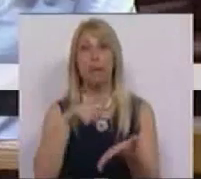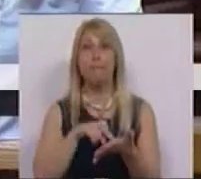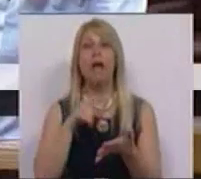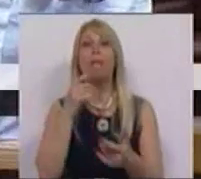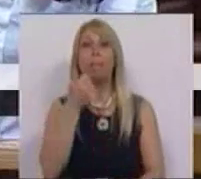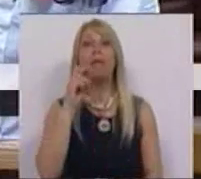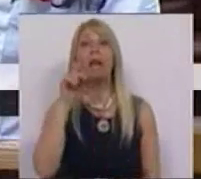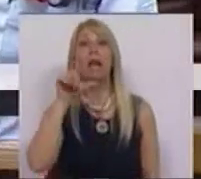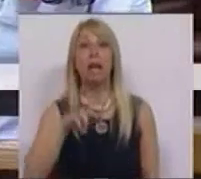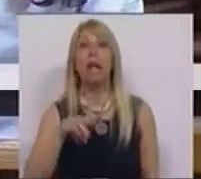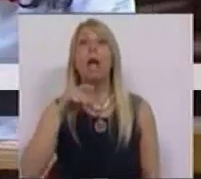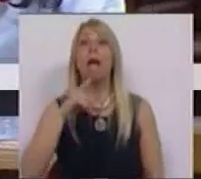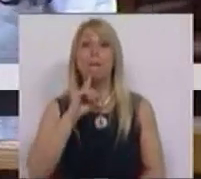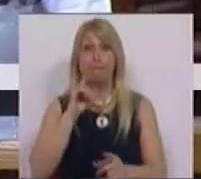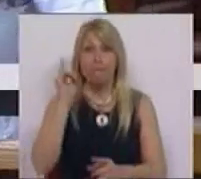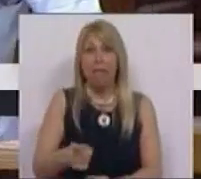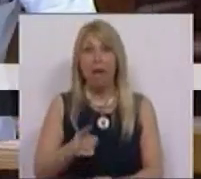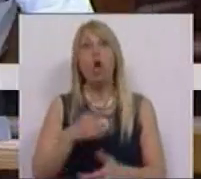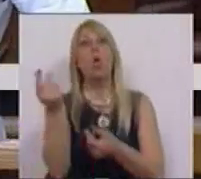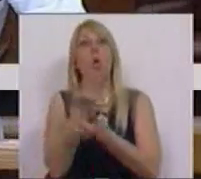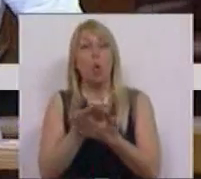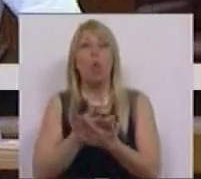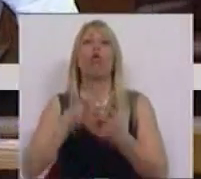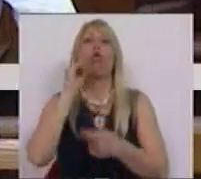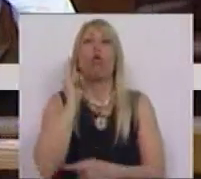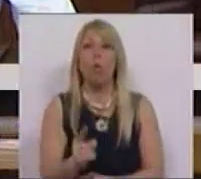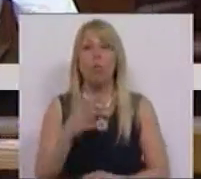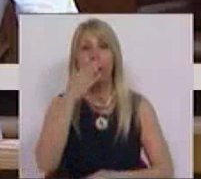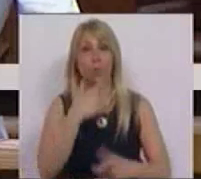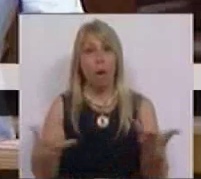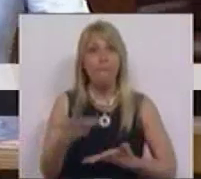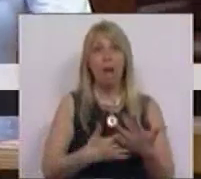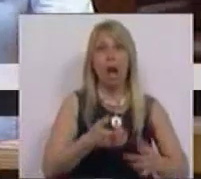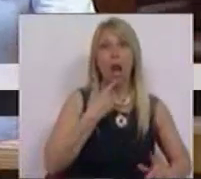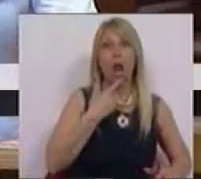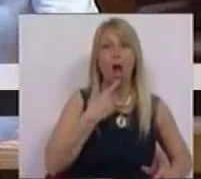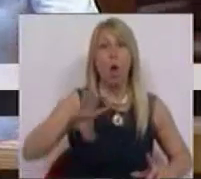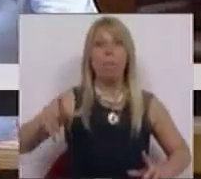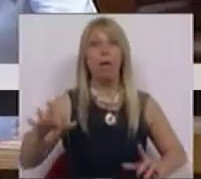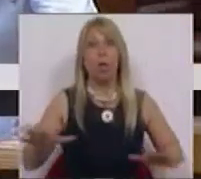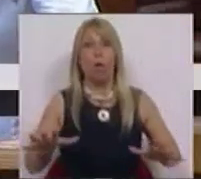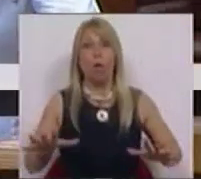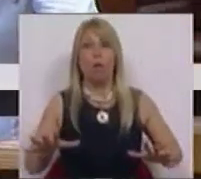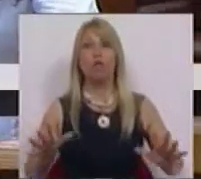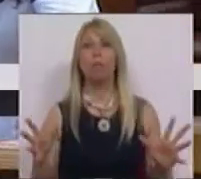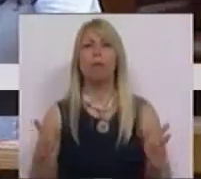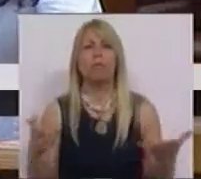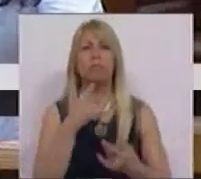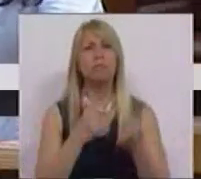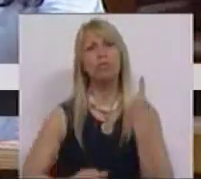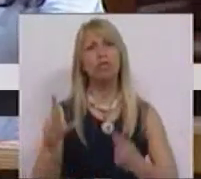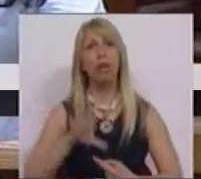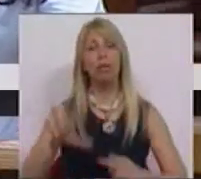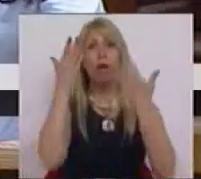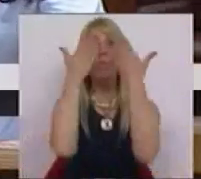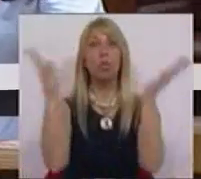governo cumpre. Se os mercados murmuram, o país estremece. Estranha forma de democracia é esta, em que toda a governação